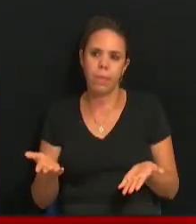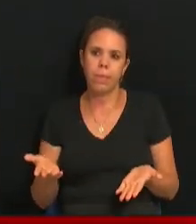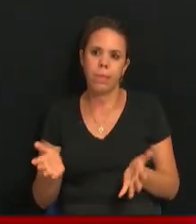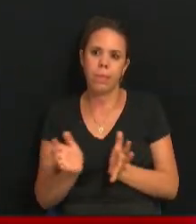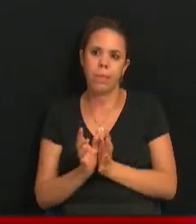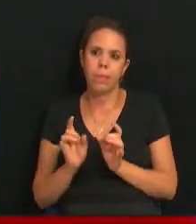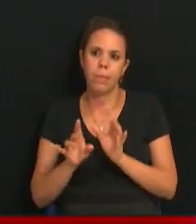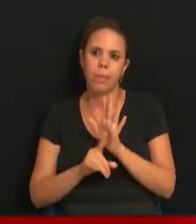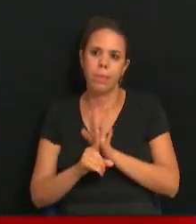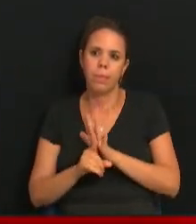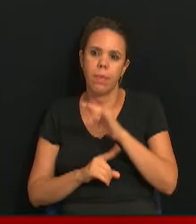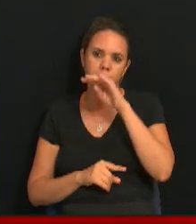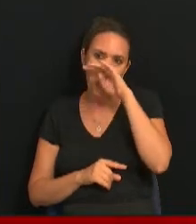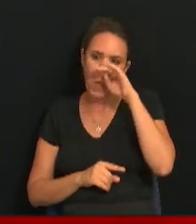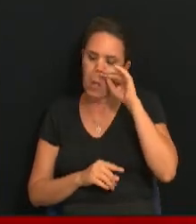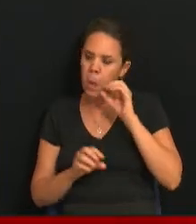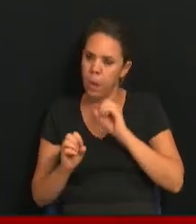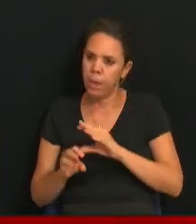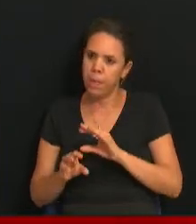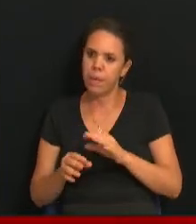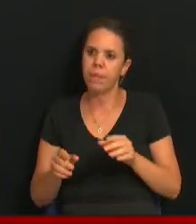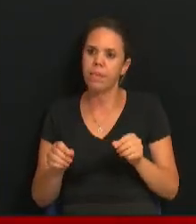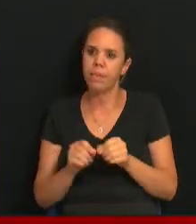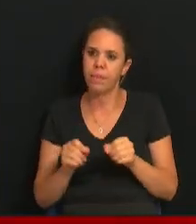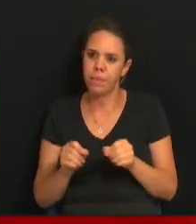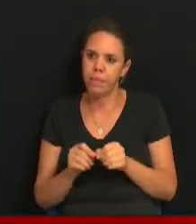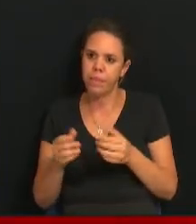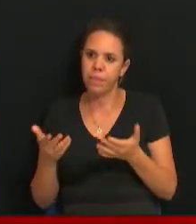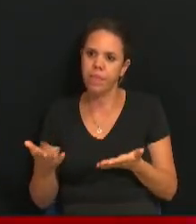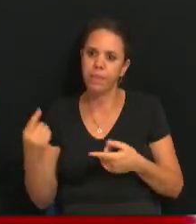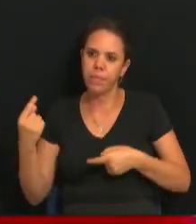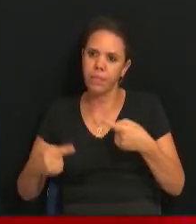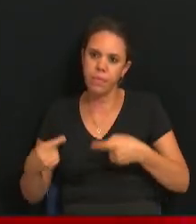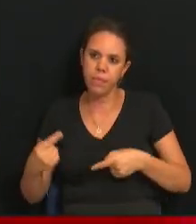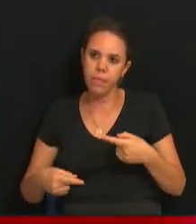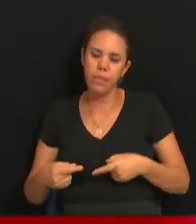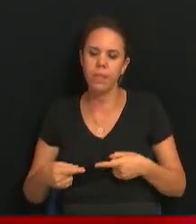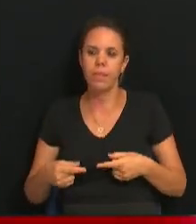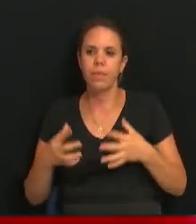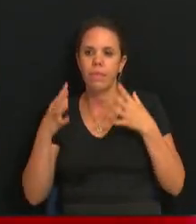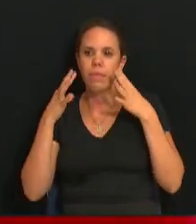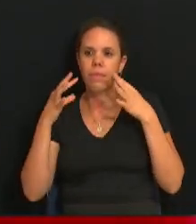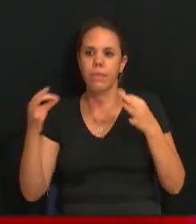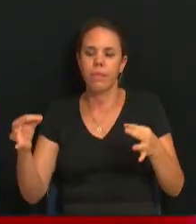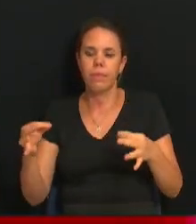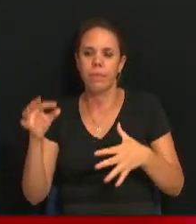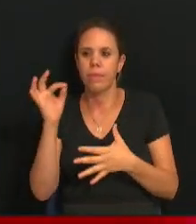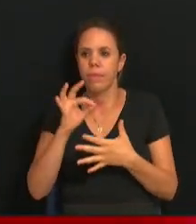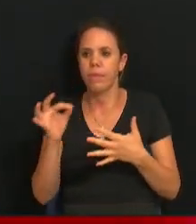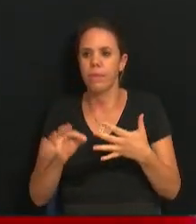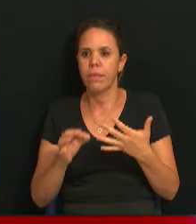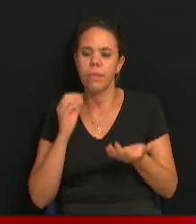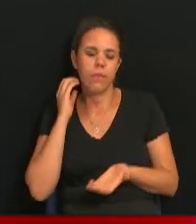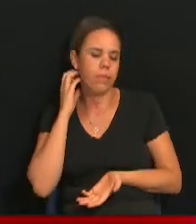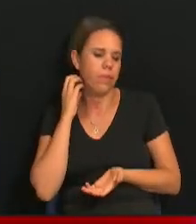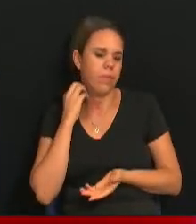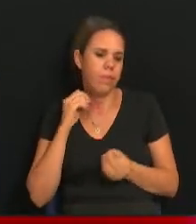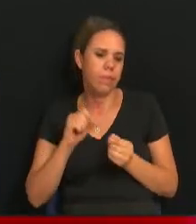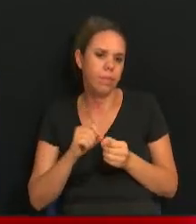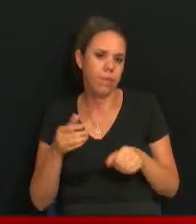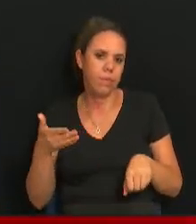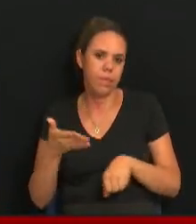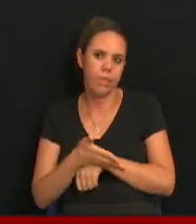Estudos, como a de Educação também, que faz esse debate. Ele chama os componentes, né, que fazem parte